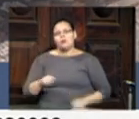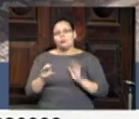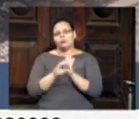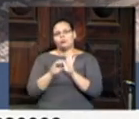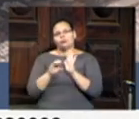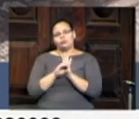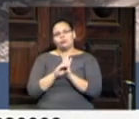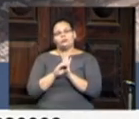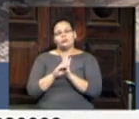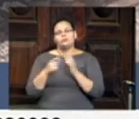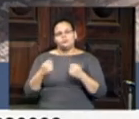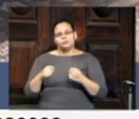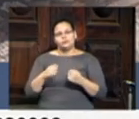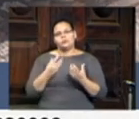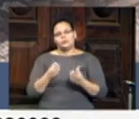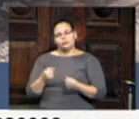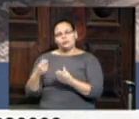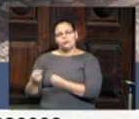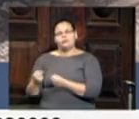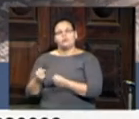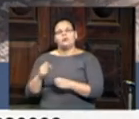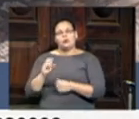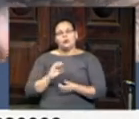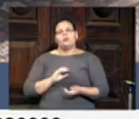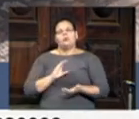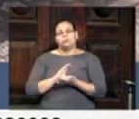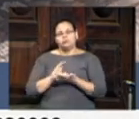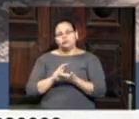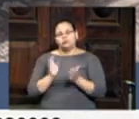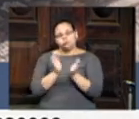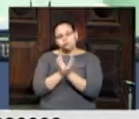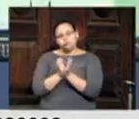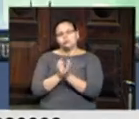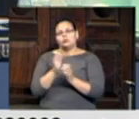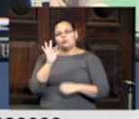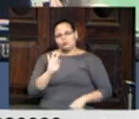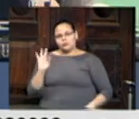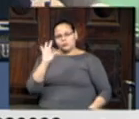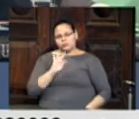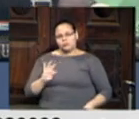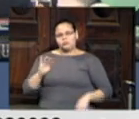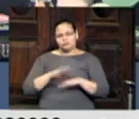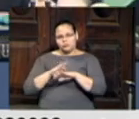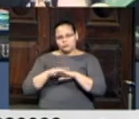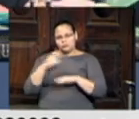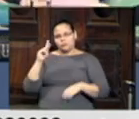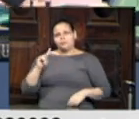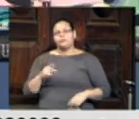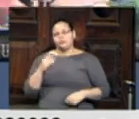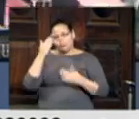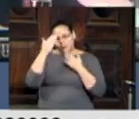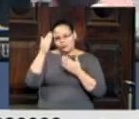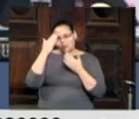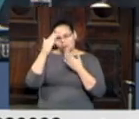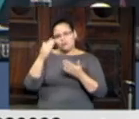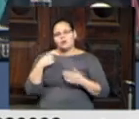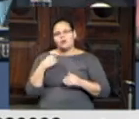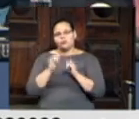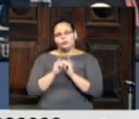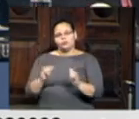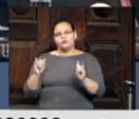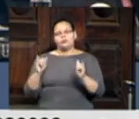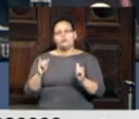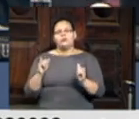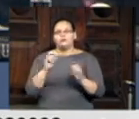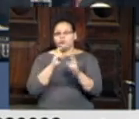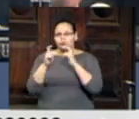Constituição, isso tem que ser aprovado pelos conselhos universitários. Era isso. Muito obrigado, deputado Valdec Carneiro. Anuncio, discussão